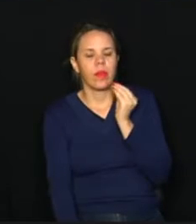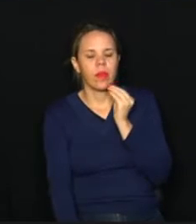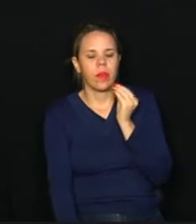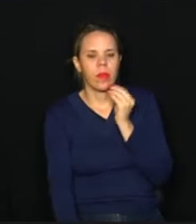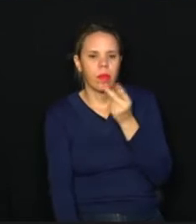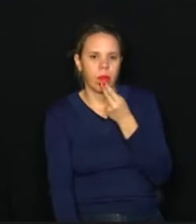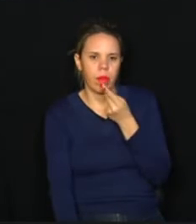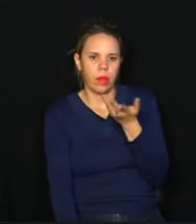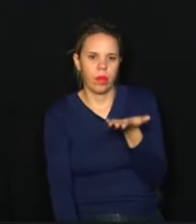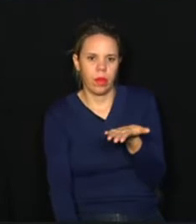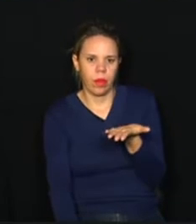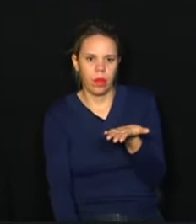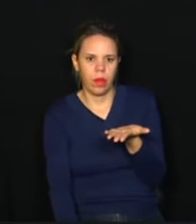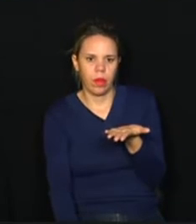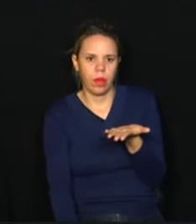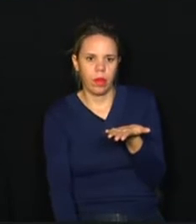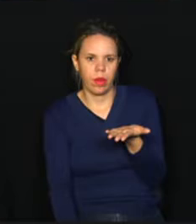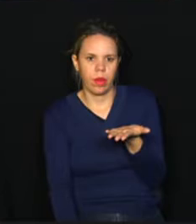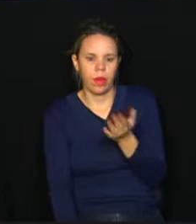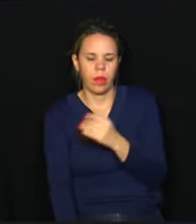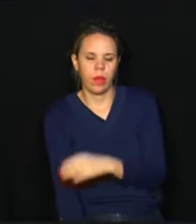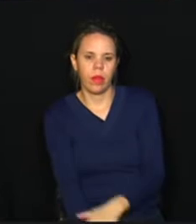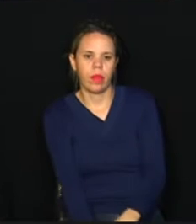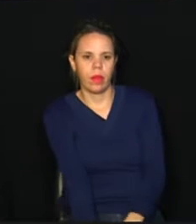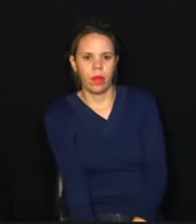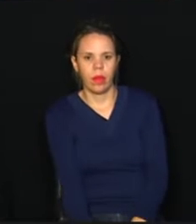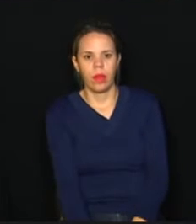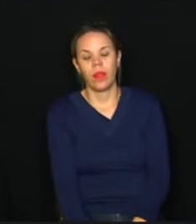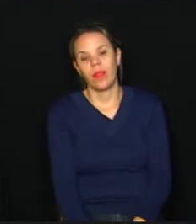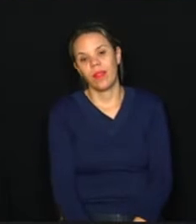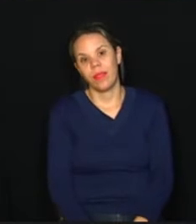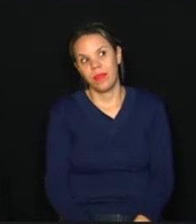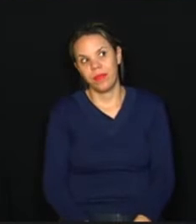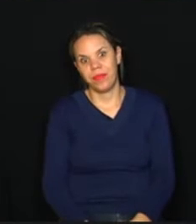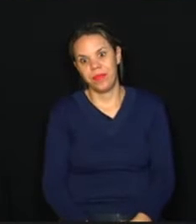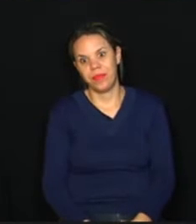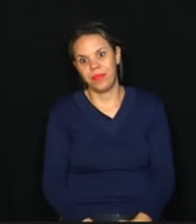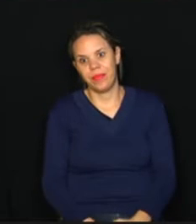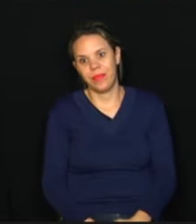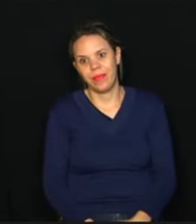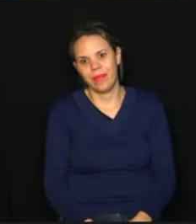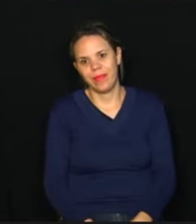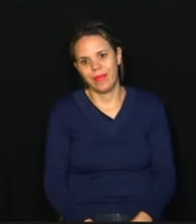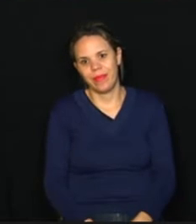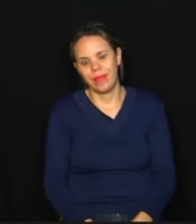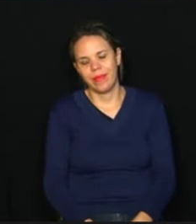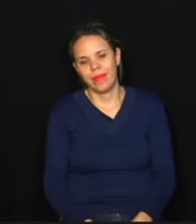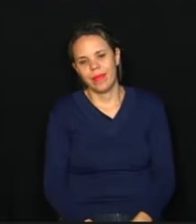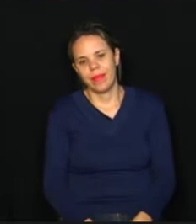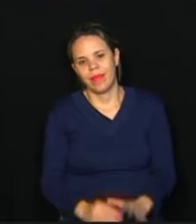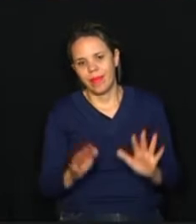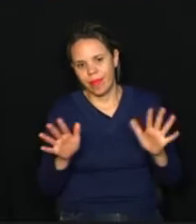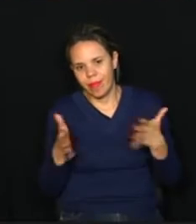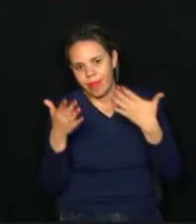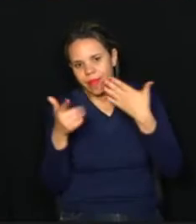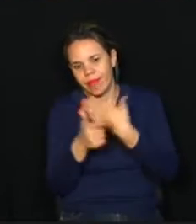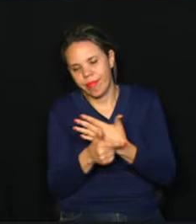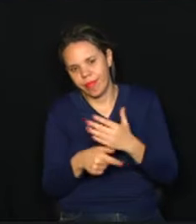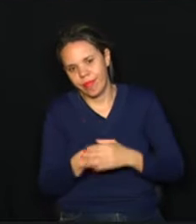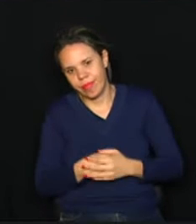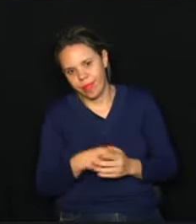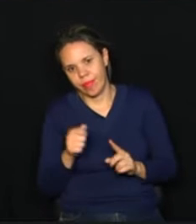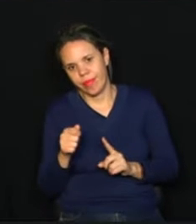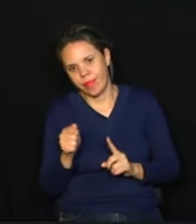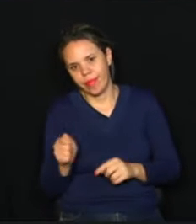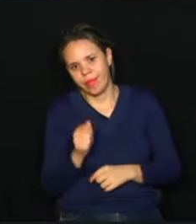oportunidade, Gustavo e Feijão. E eu queria aqui enaltecer o papel da